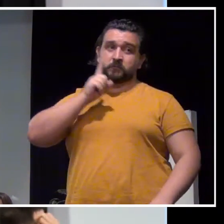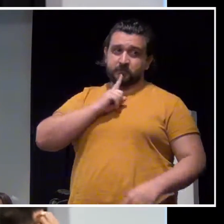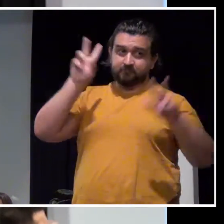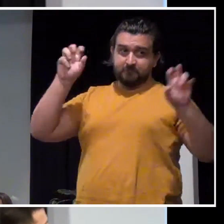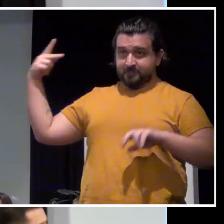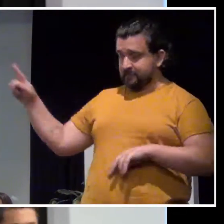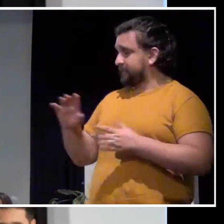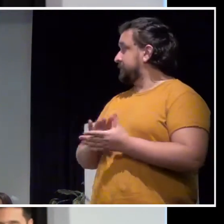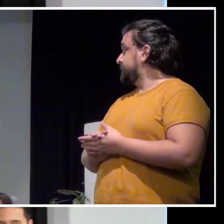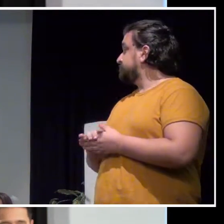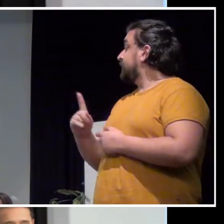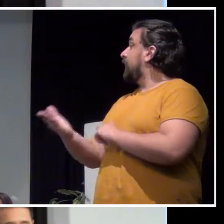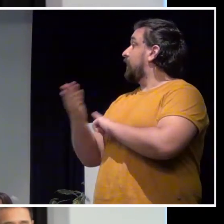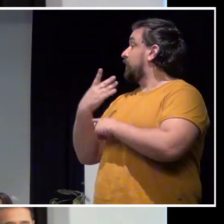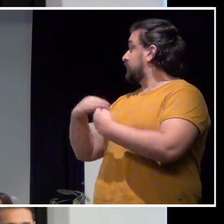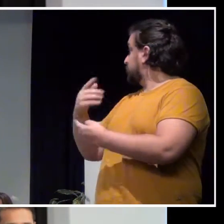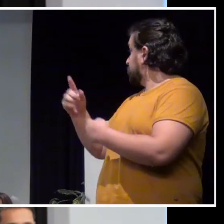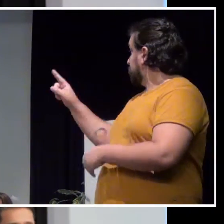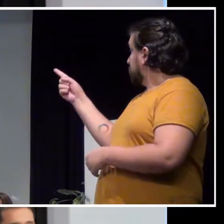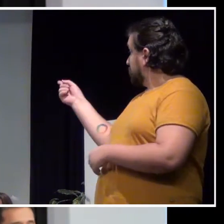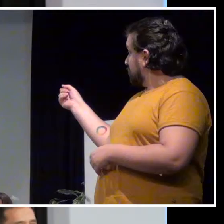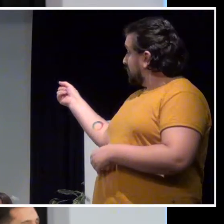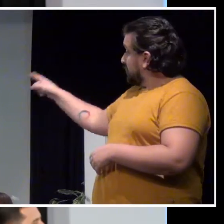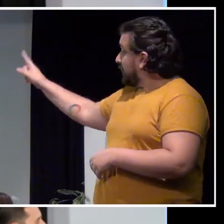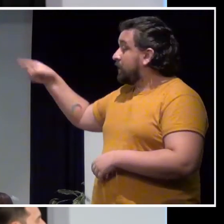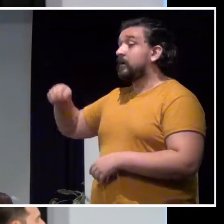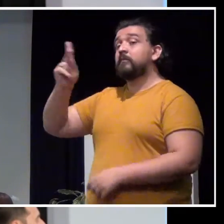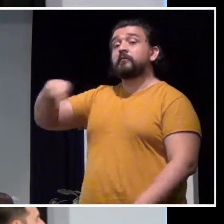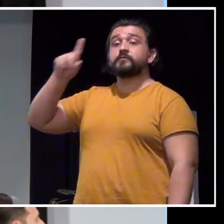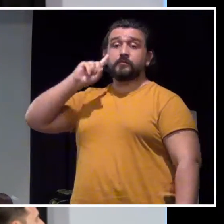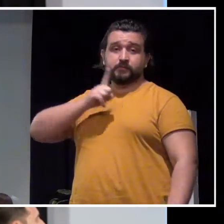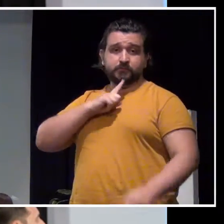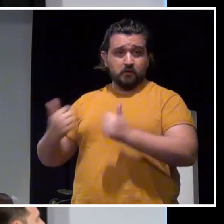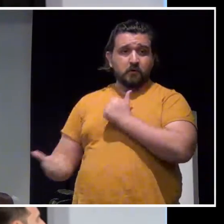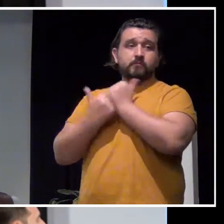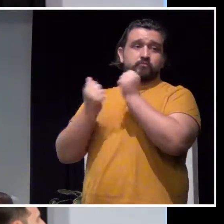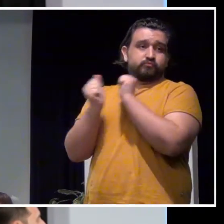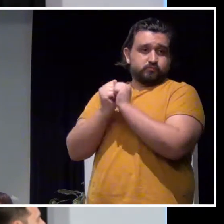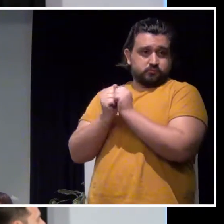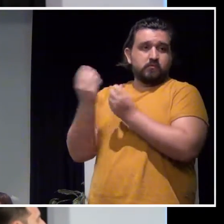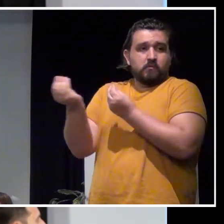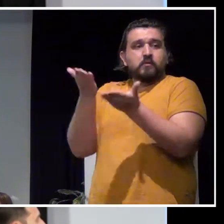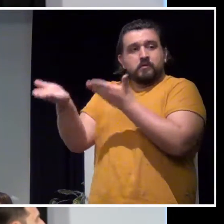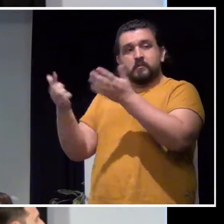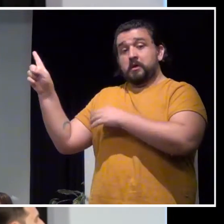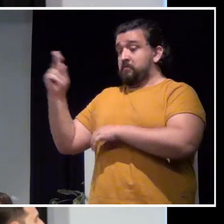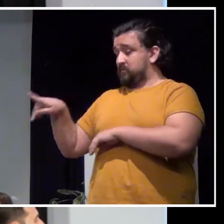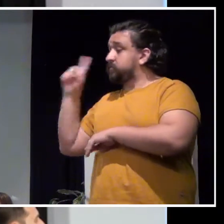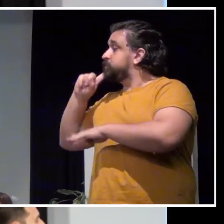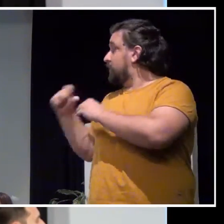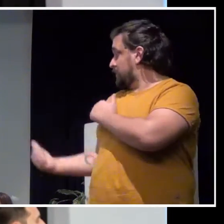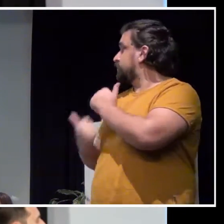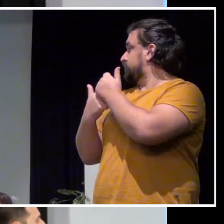na orientação é uma pessoa surda, uma professora surda da casa. Então, ela me auxiliou o